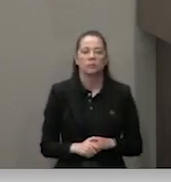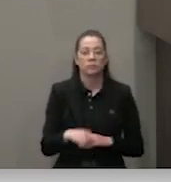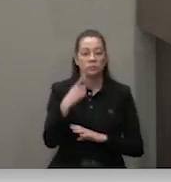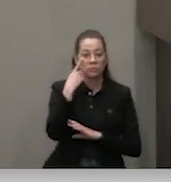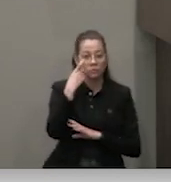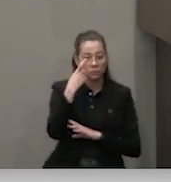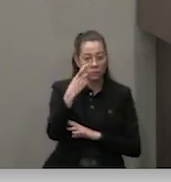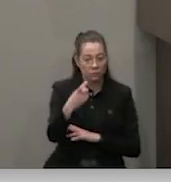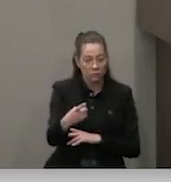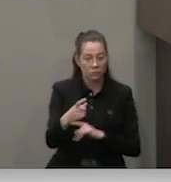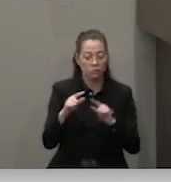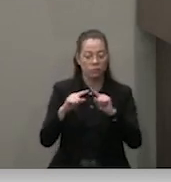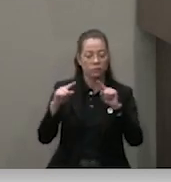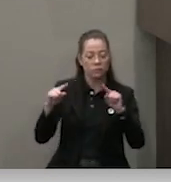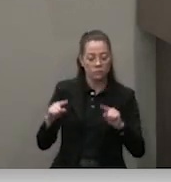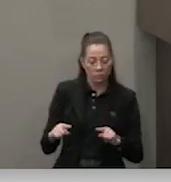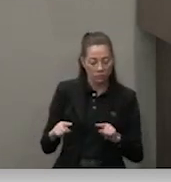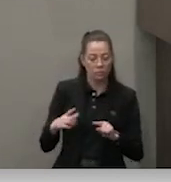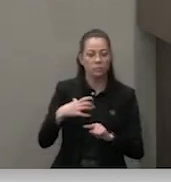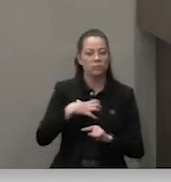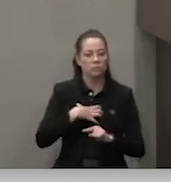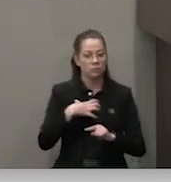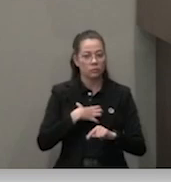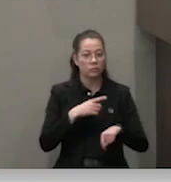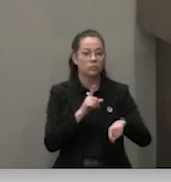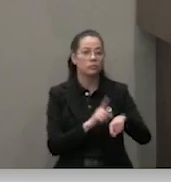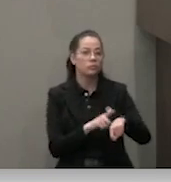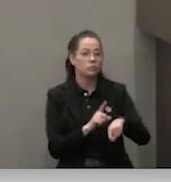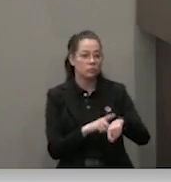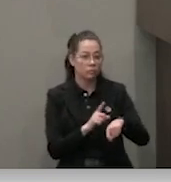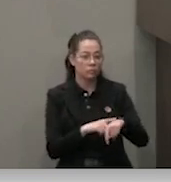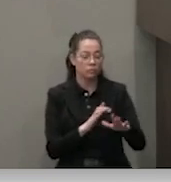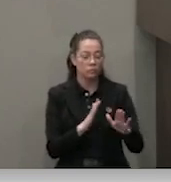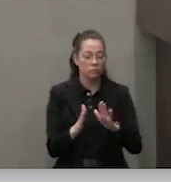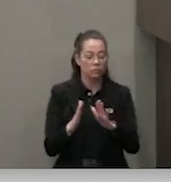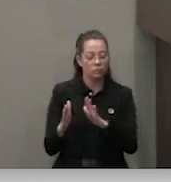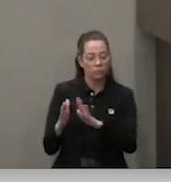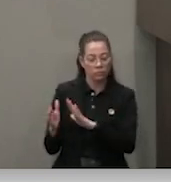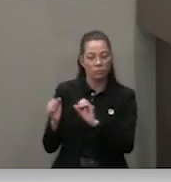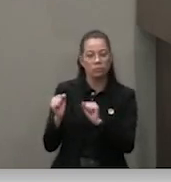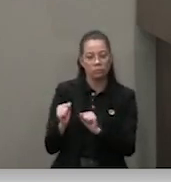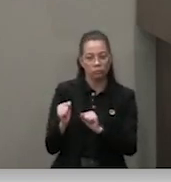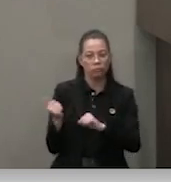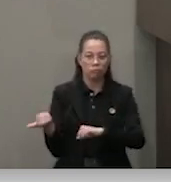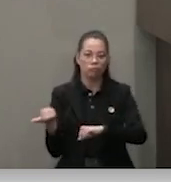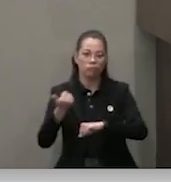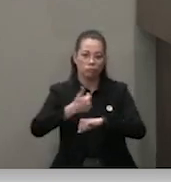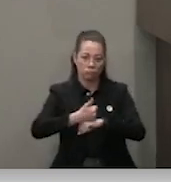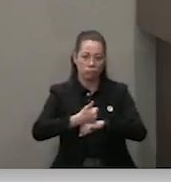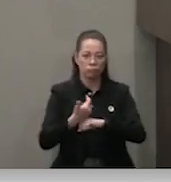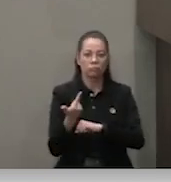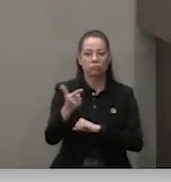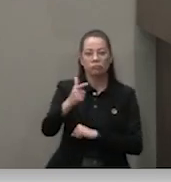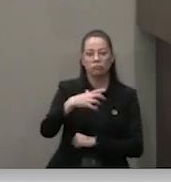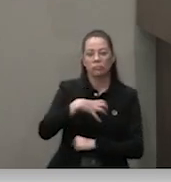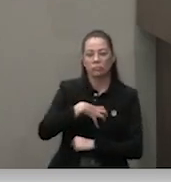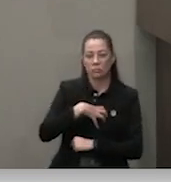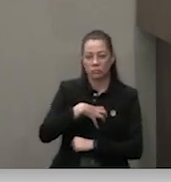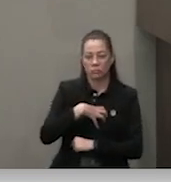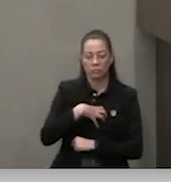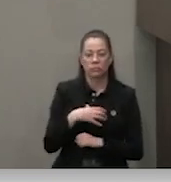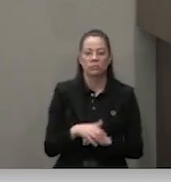interesse público de forma temporária poderá ser suprido de outra